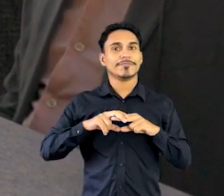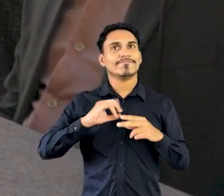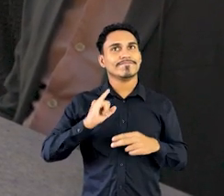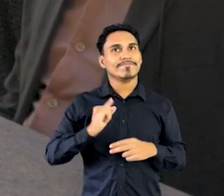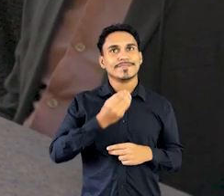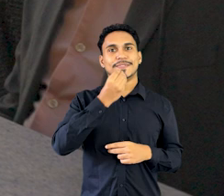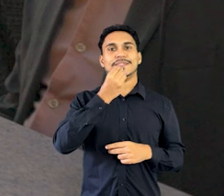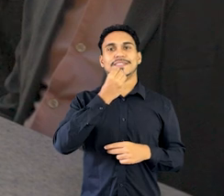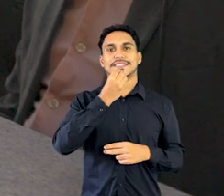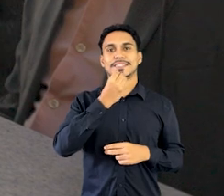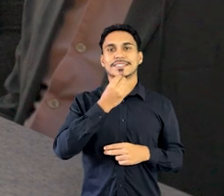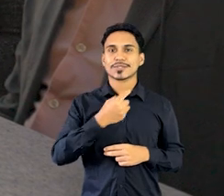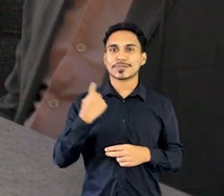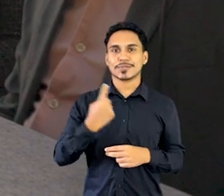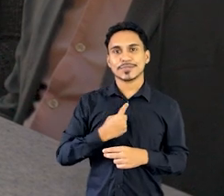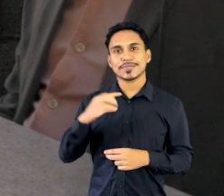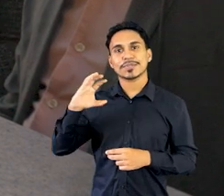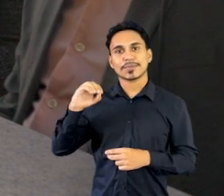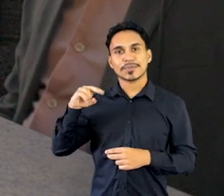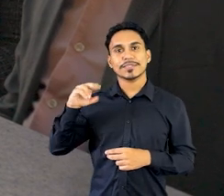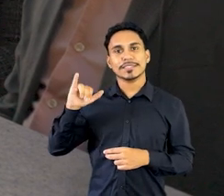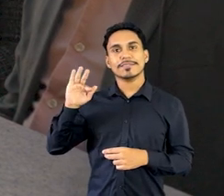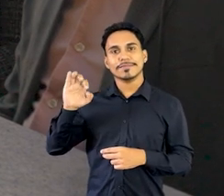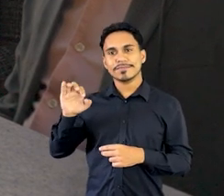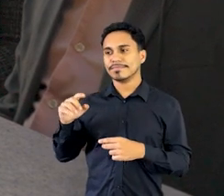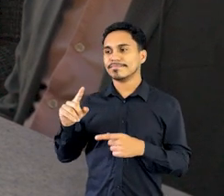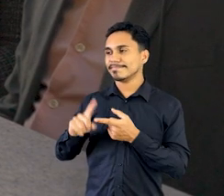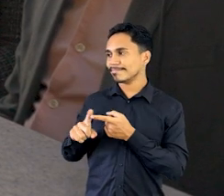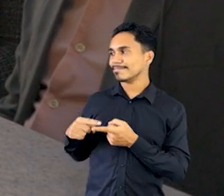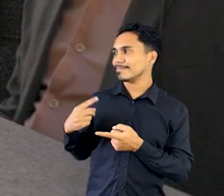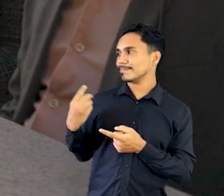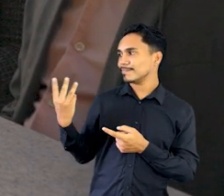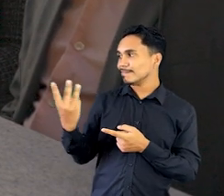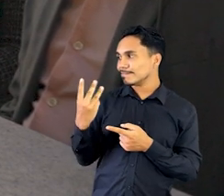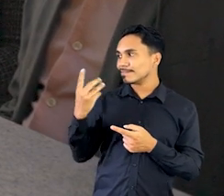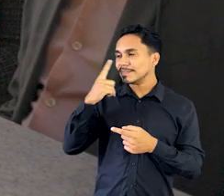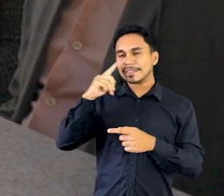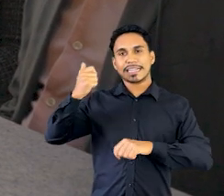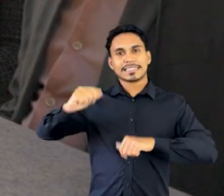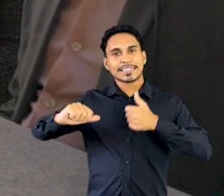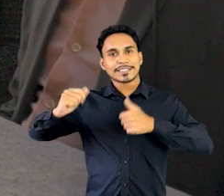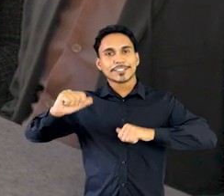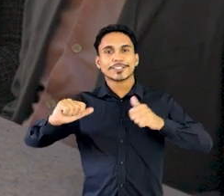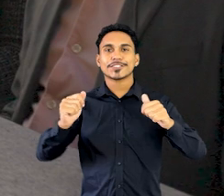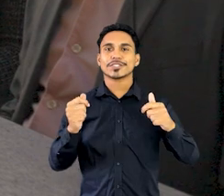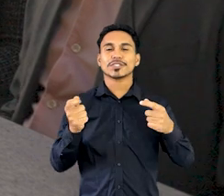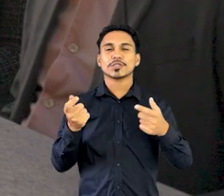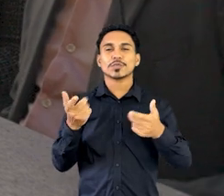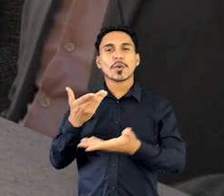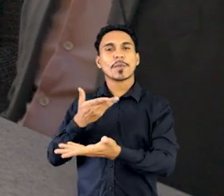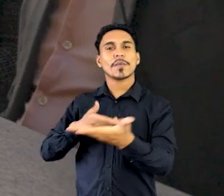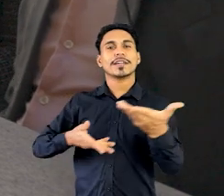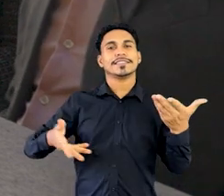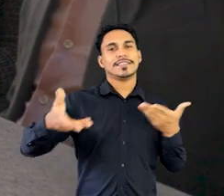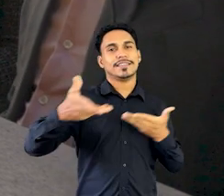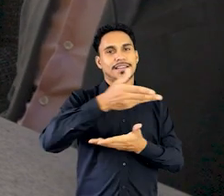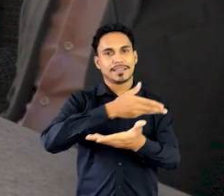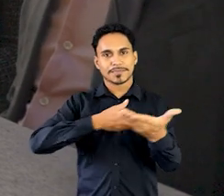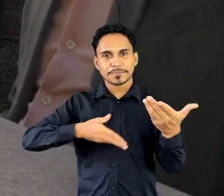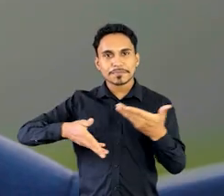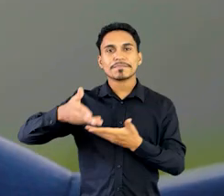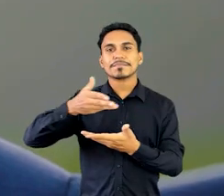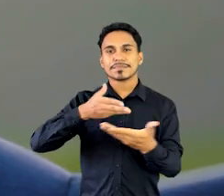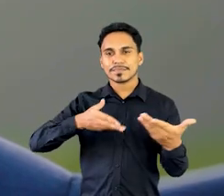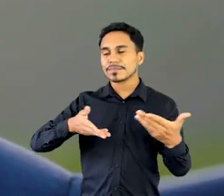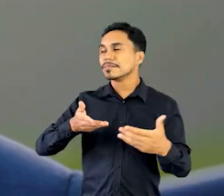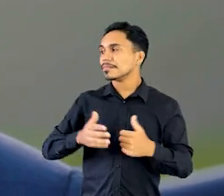nós uma grande oportunidade não só enquanto conif mas como analistas que somos de compartilhar eu gosto muito dessa